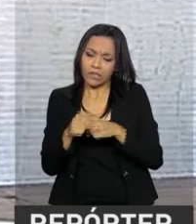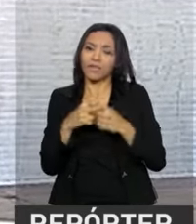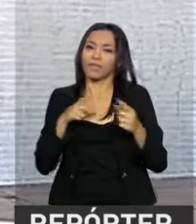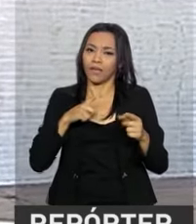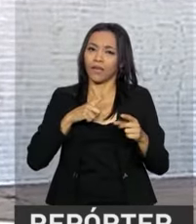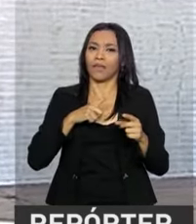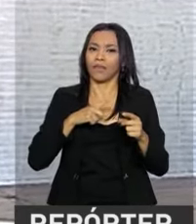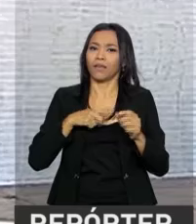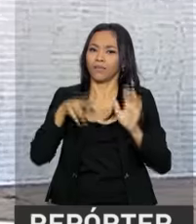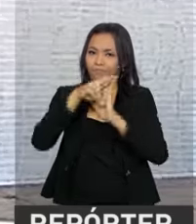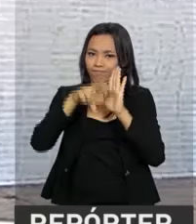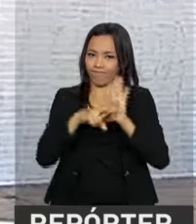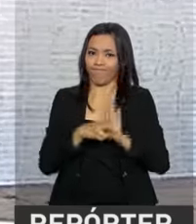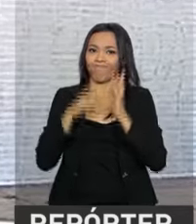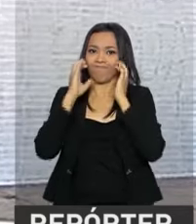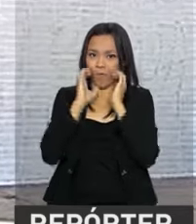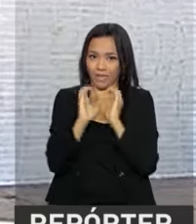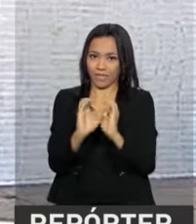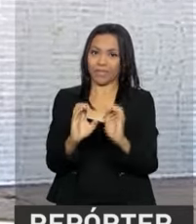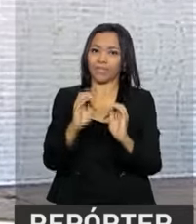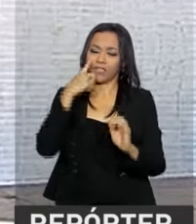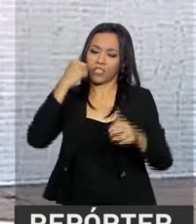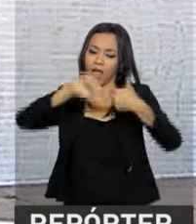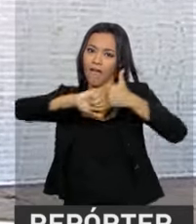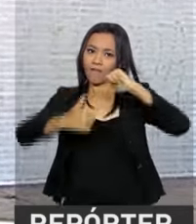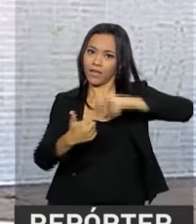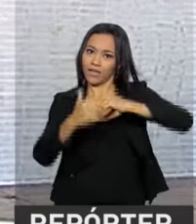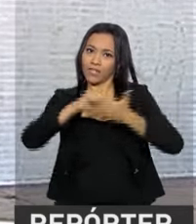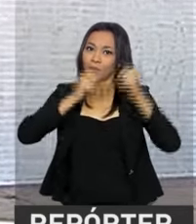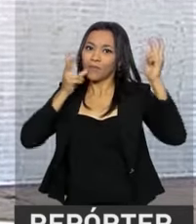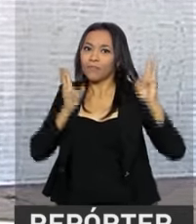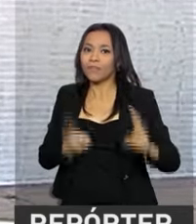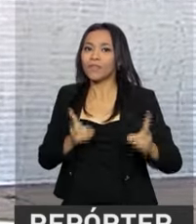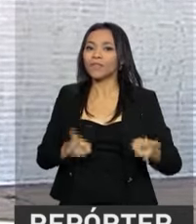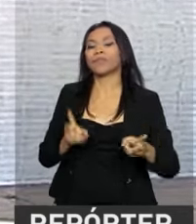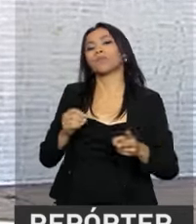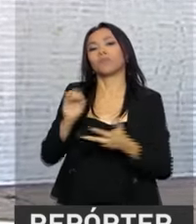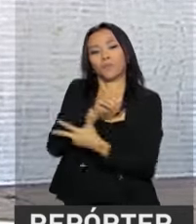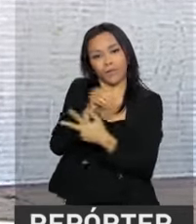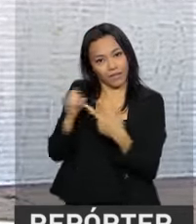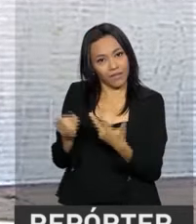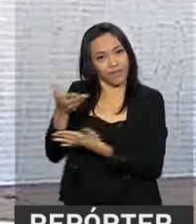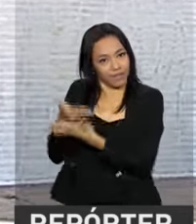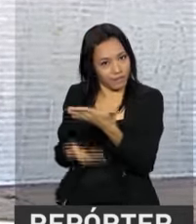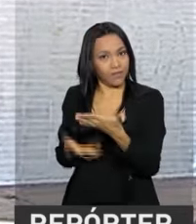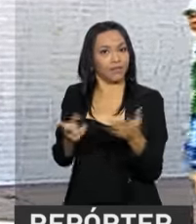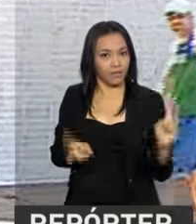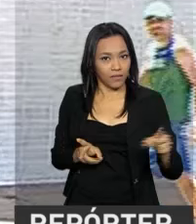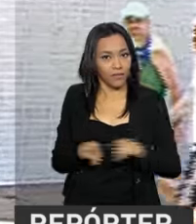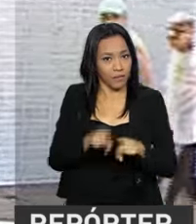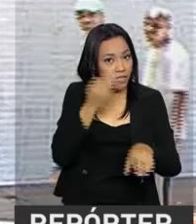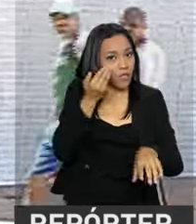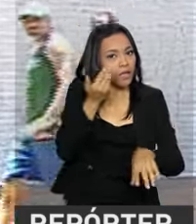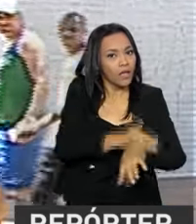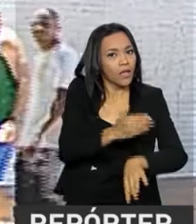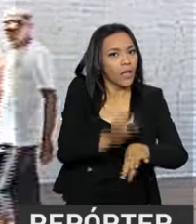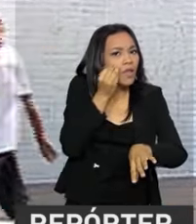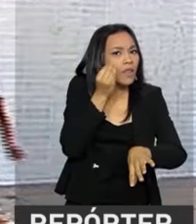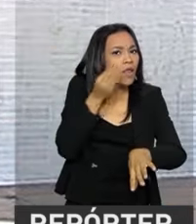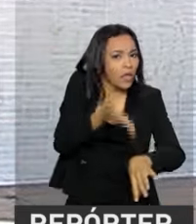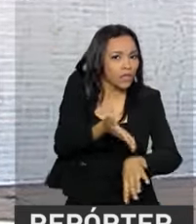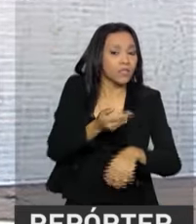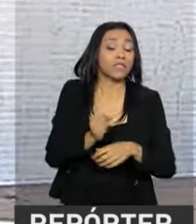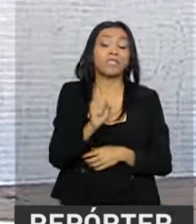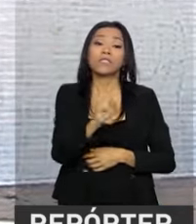obedece os critérios de avaliação do exame nacional eh do ensino médio. E, José Luiz, se na